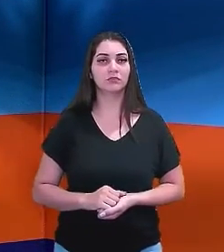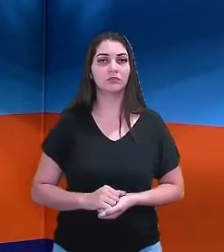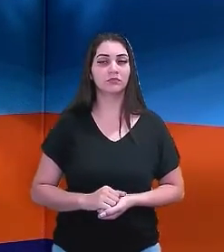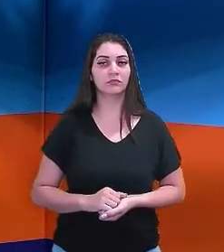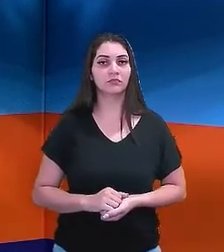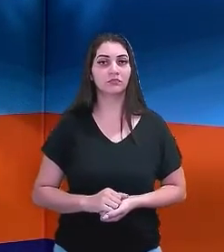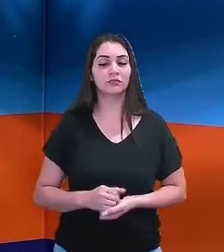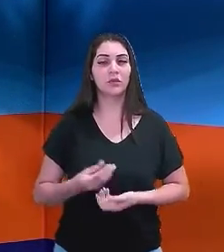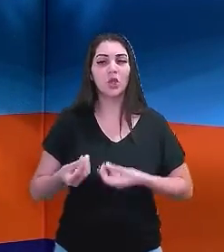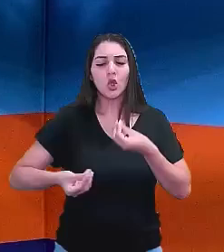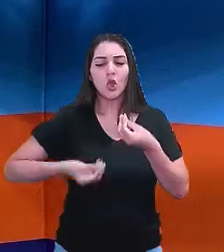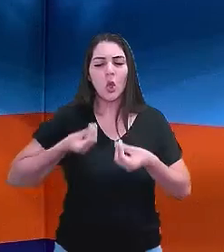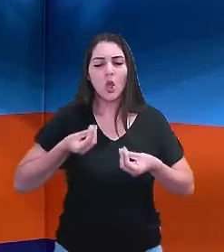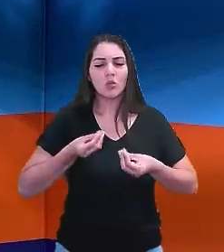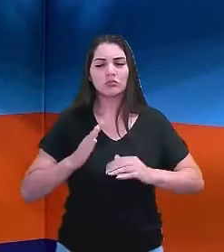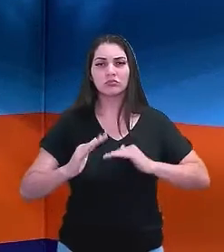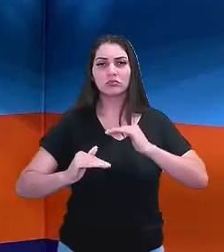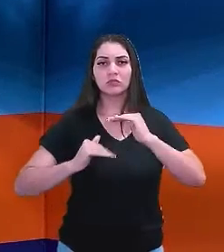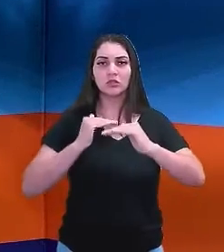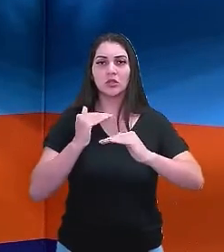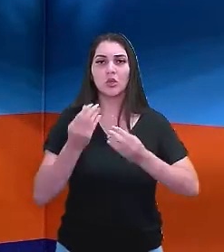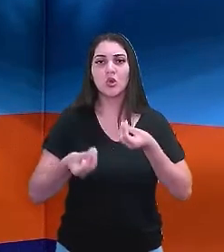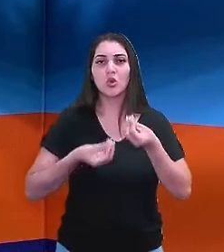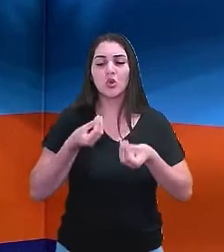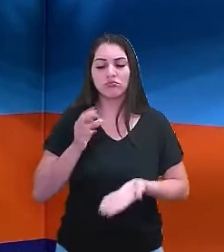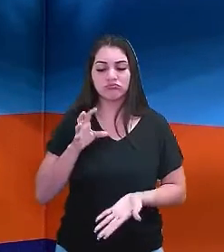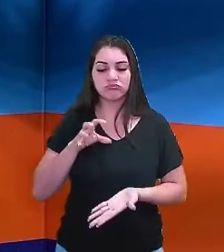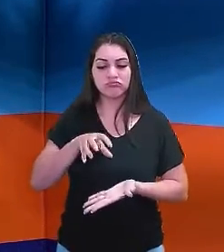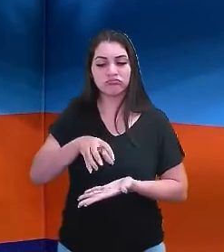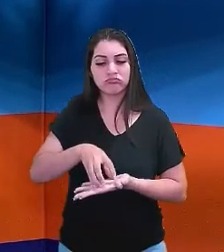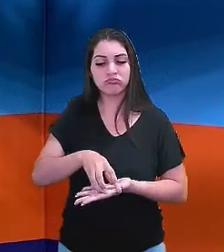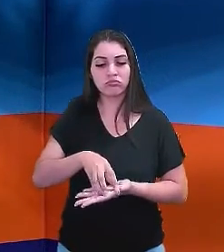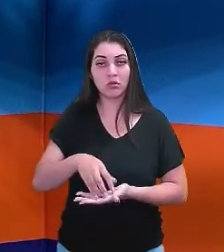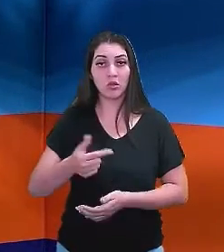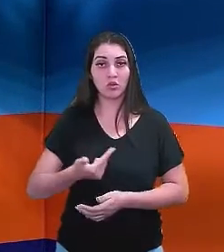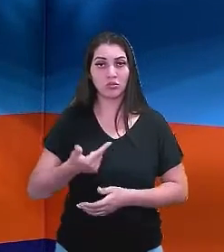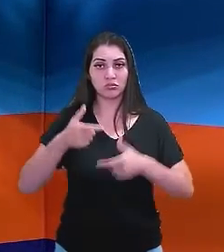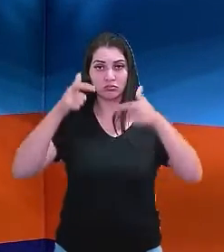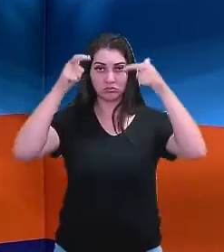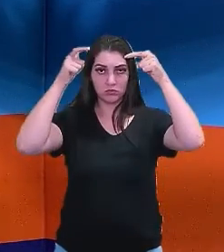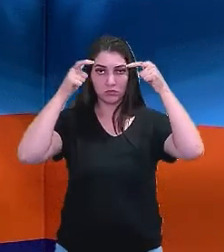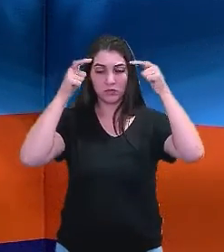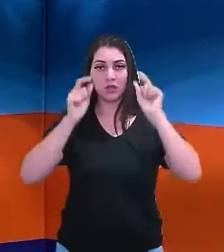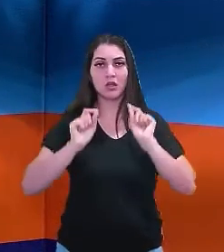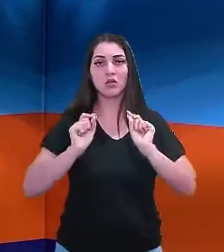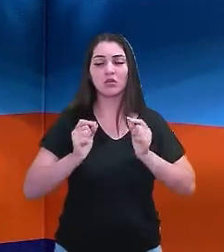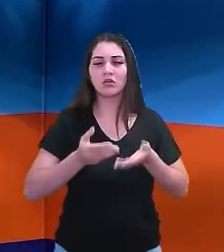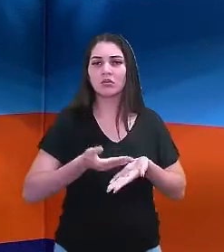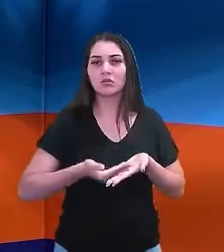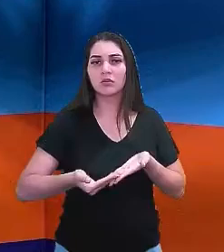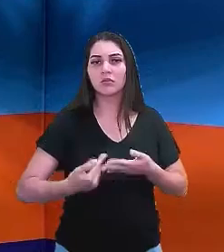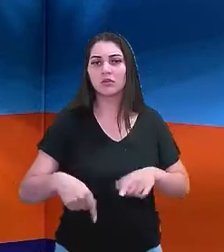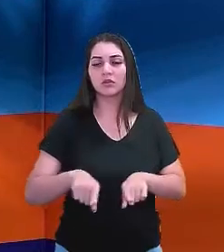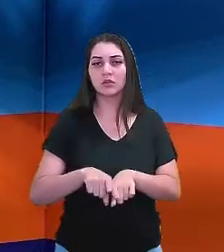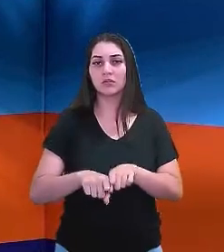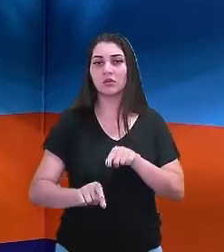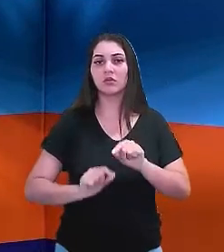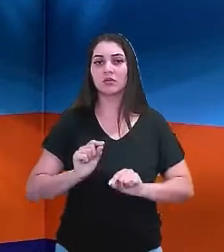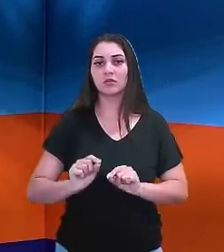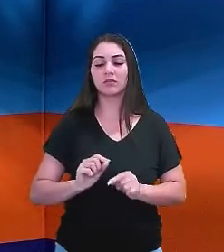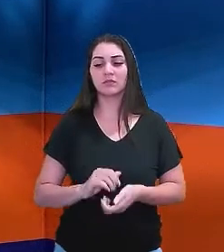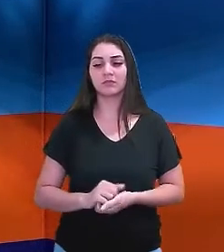como se desenvolve e consolida-se o Segundo Império, é que começa também a